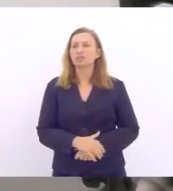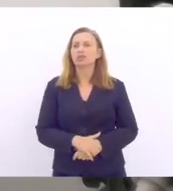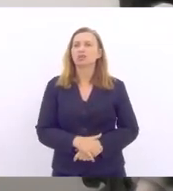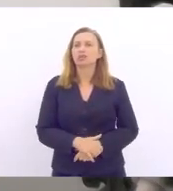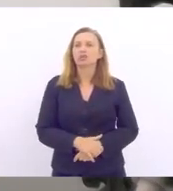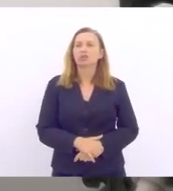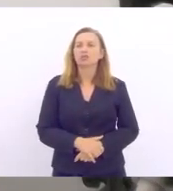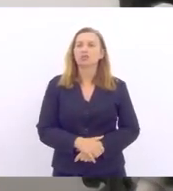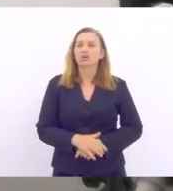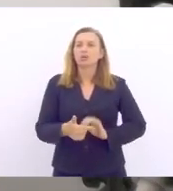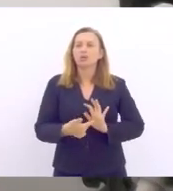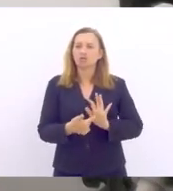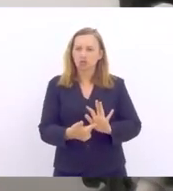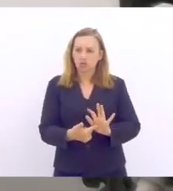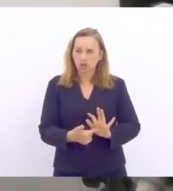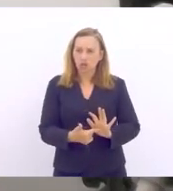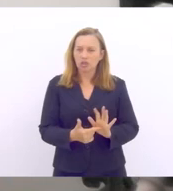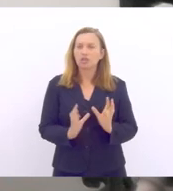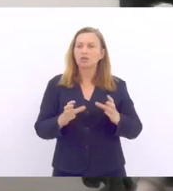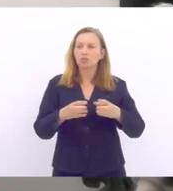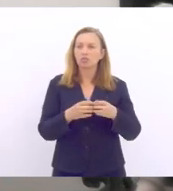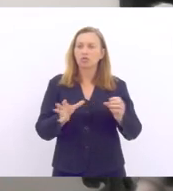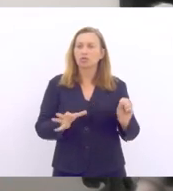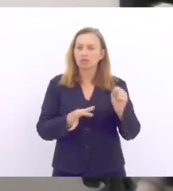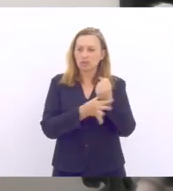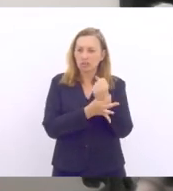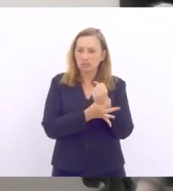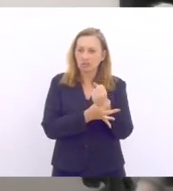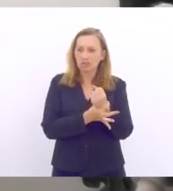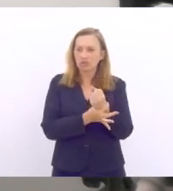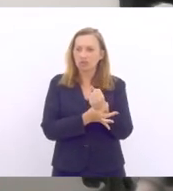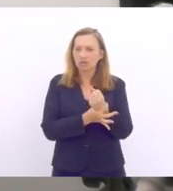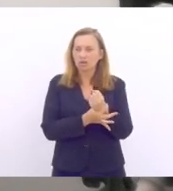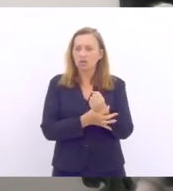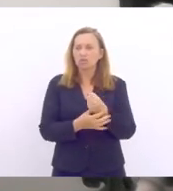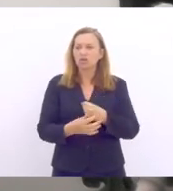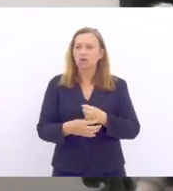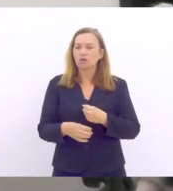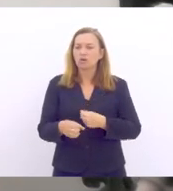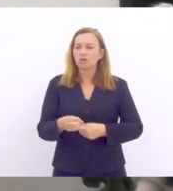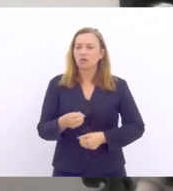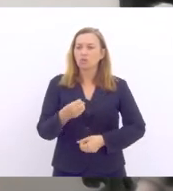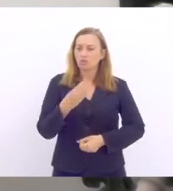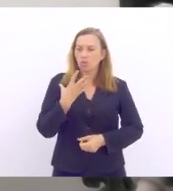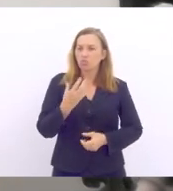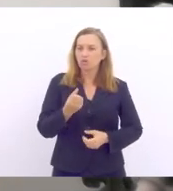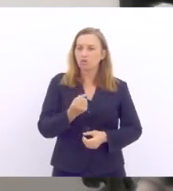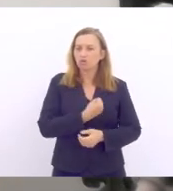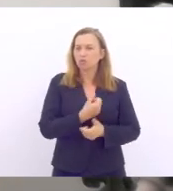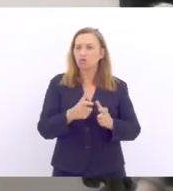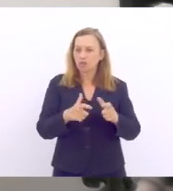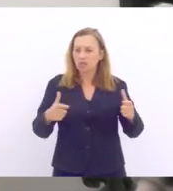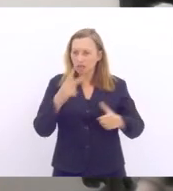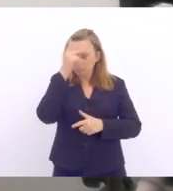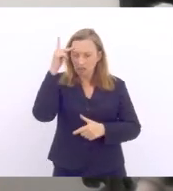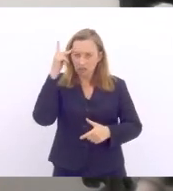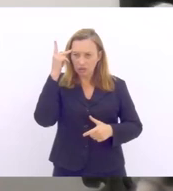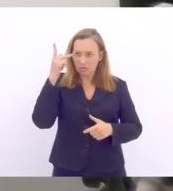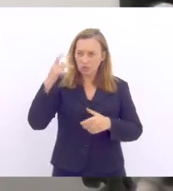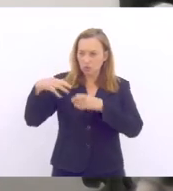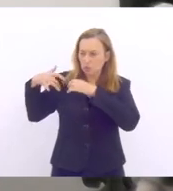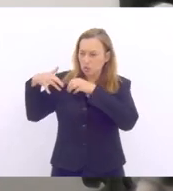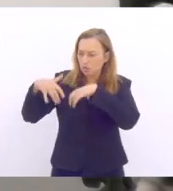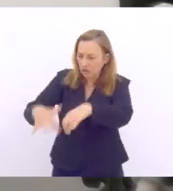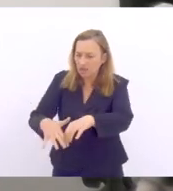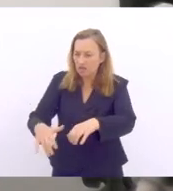foi constatado pela equipe de segurança e pelo policiamento que boa parte das pessoas que romperam as grades